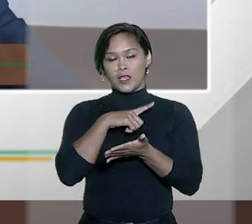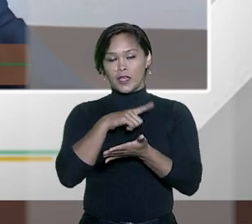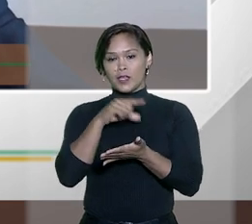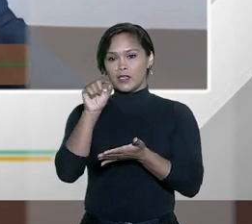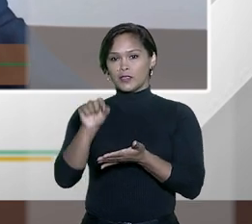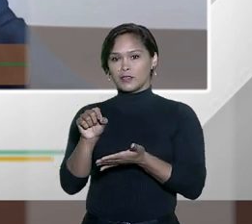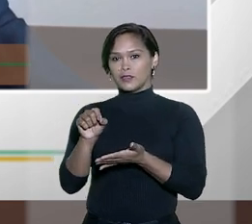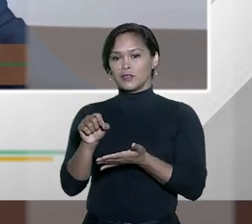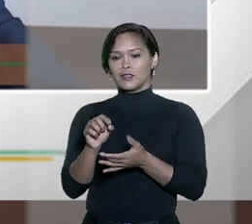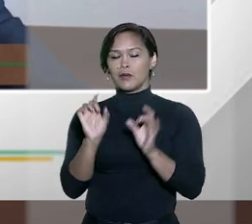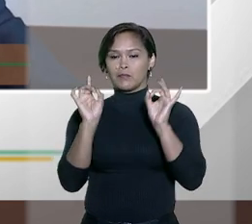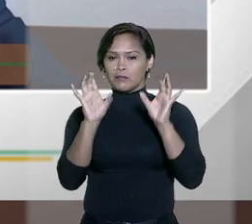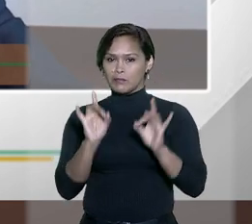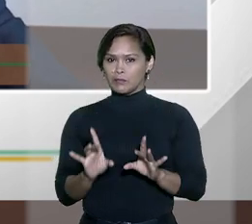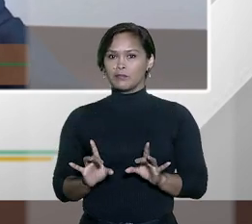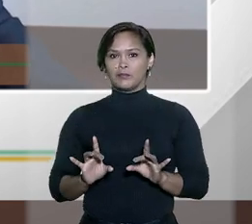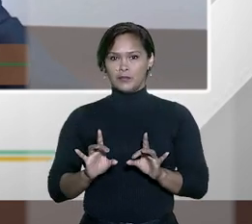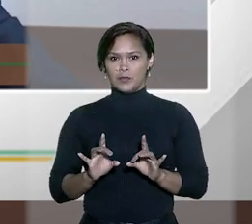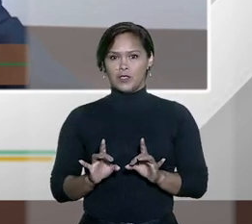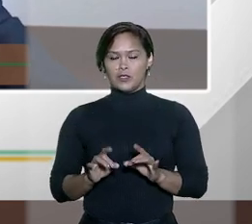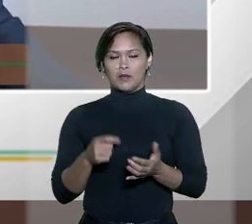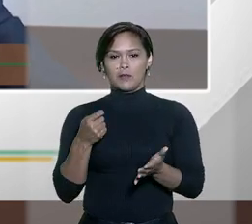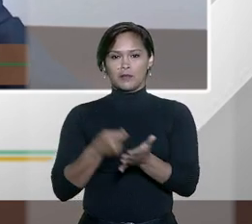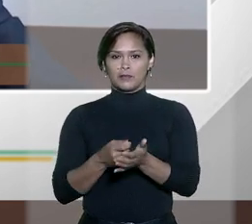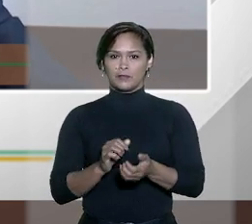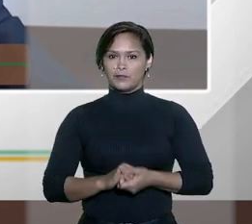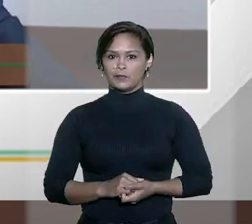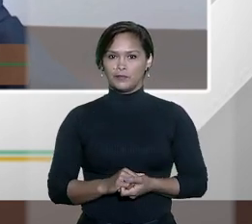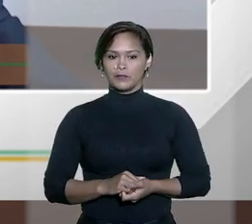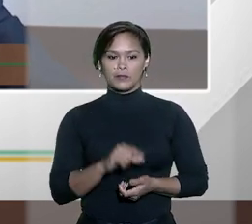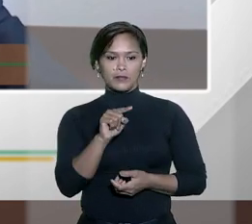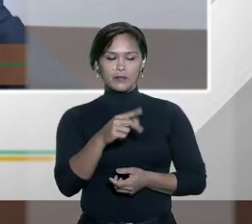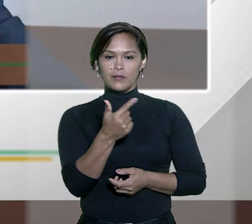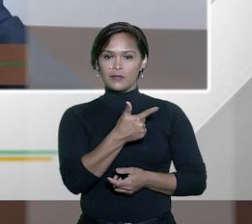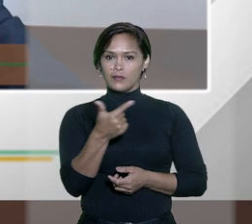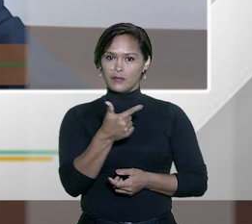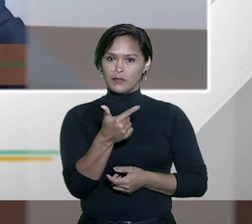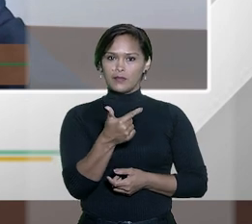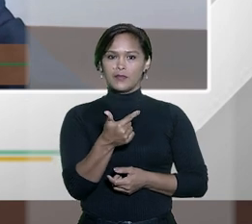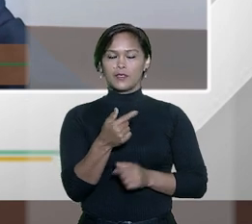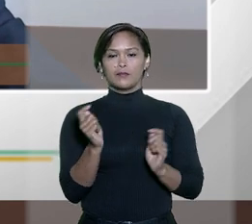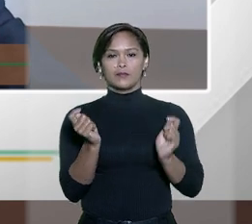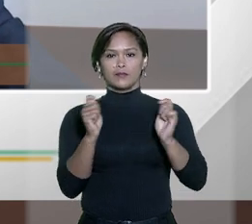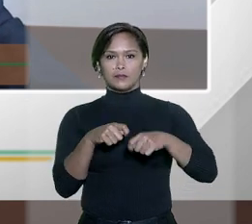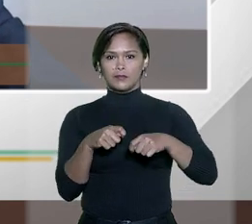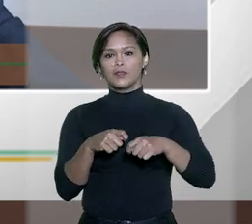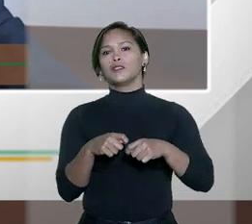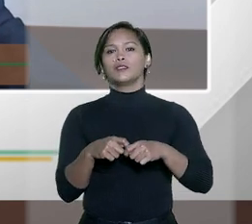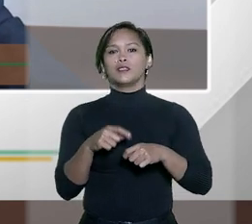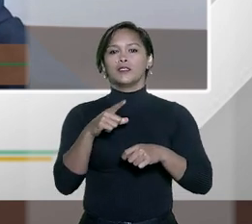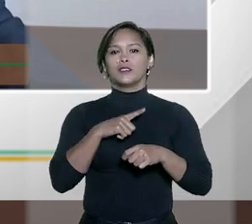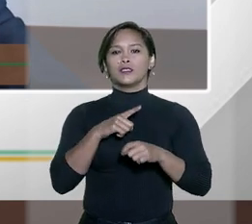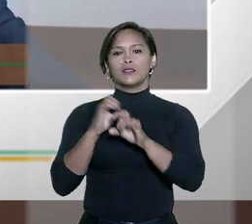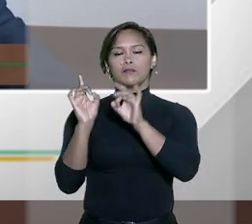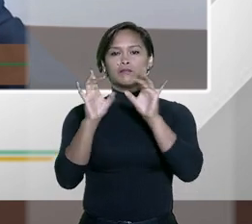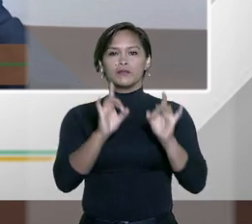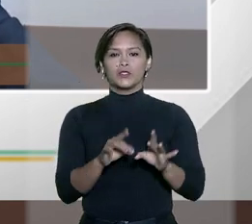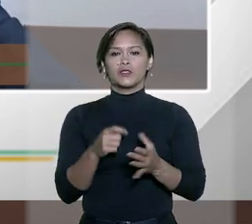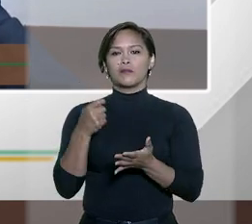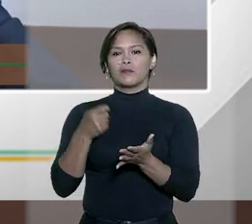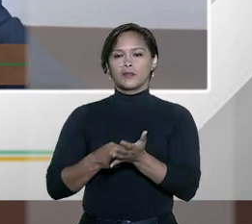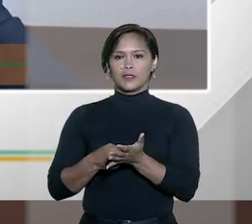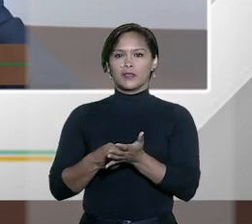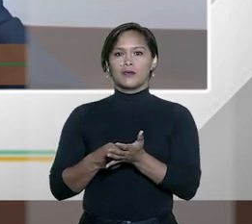eles têm uma prioridade no pagamento, né? Essa é uma segunda possibilidade. Enfim, eles têm uma prioridade